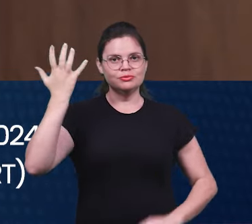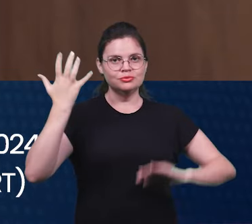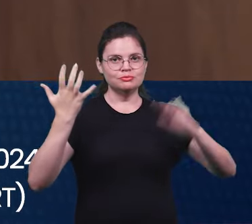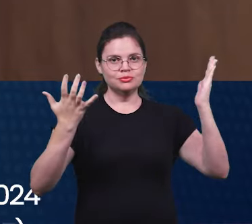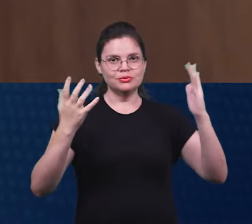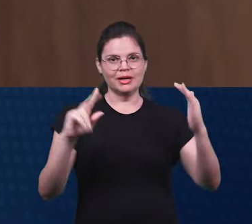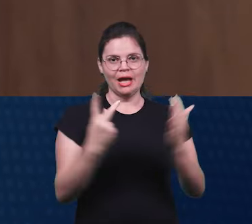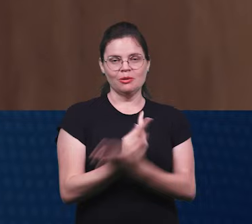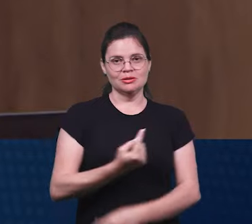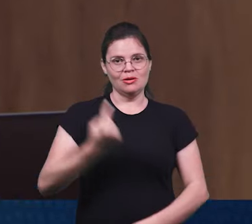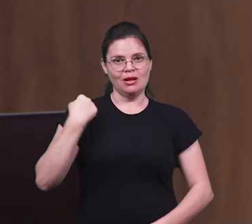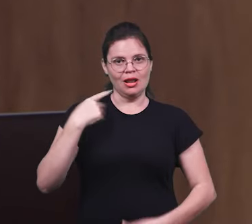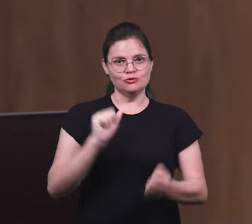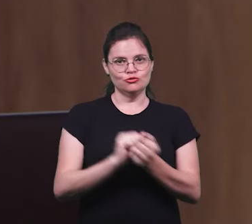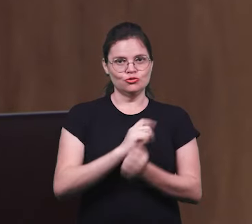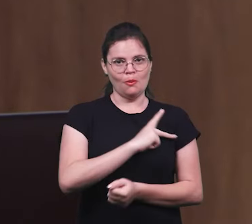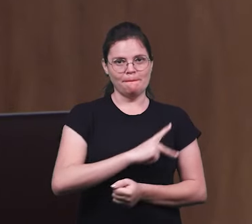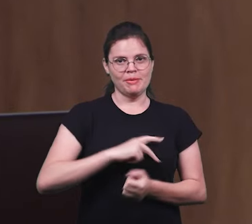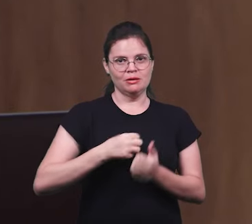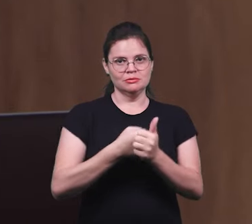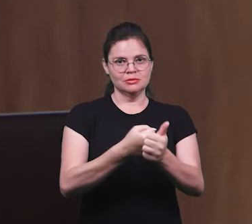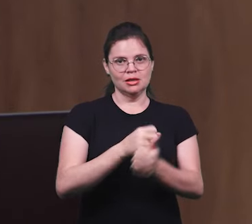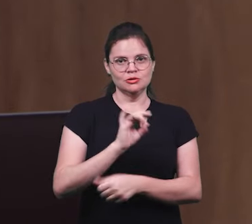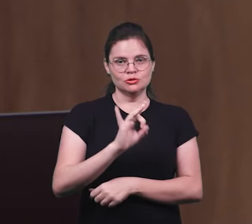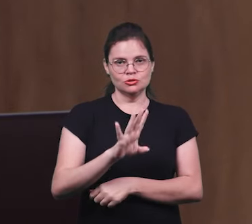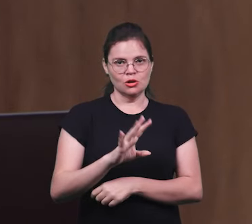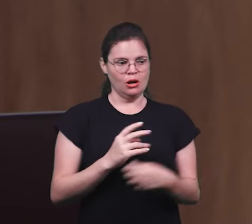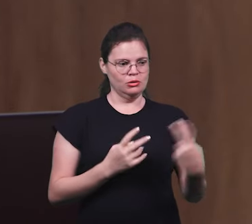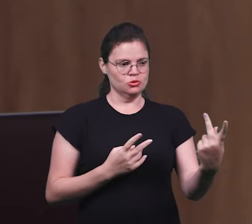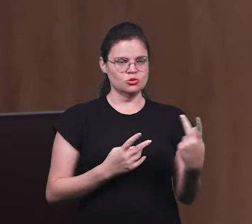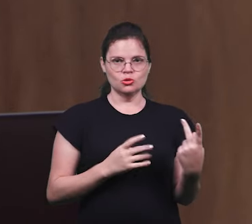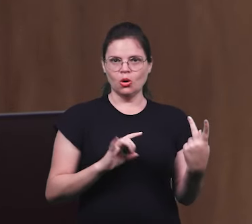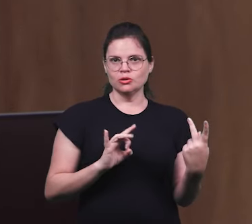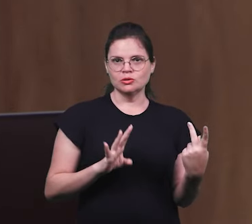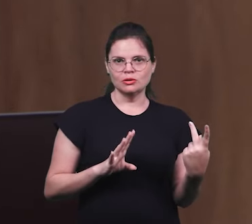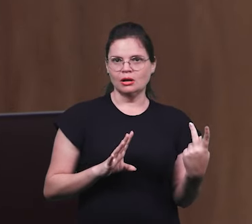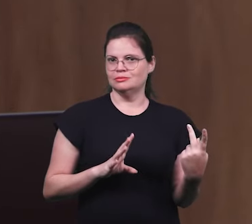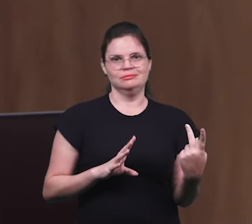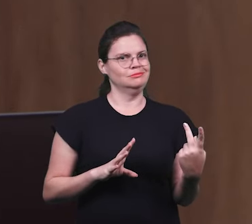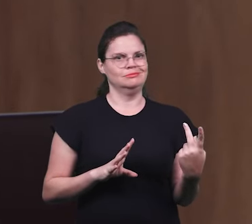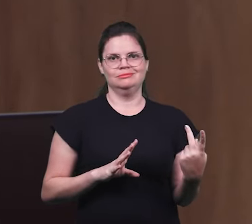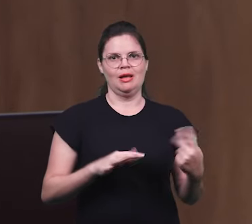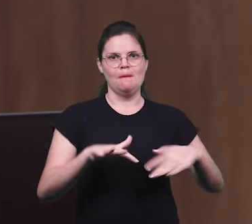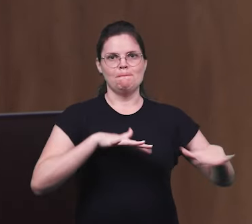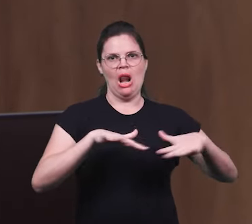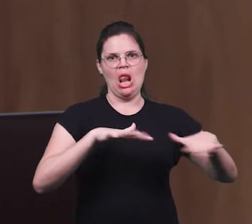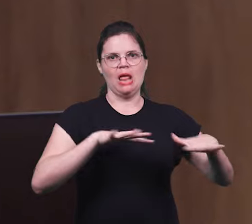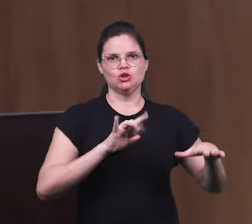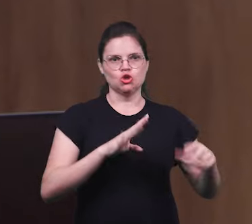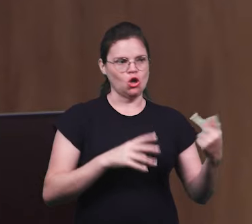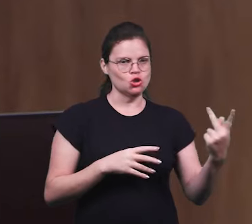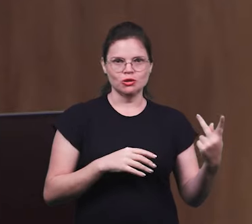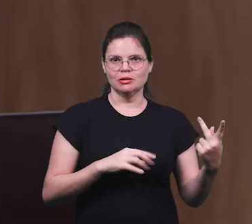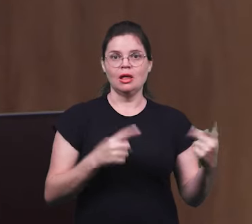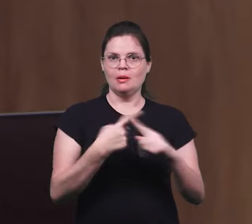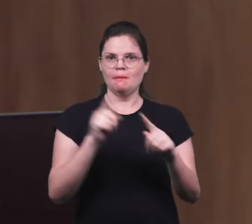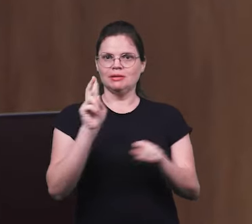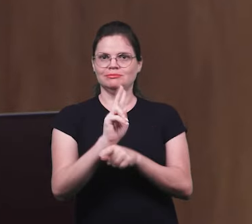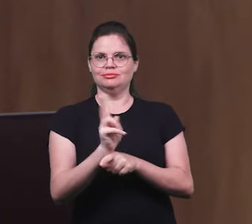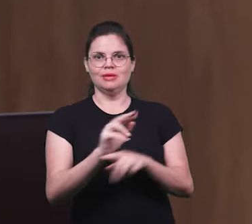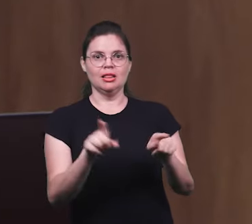aconteceu não foi somente para a vida de Paulo e Silas que estava ali, mas foi principalmente para o carcereiro, né? E